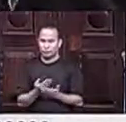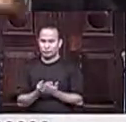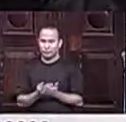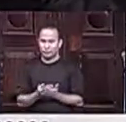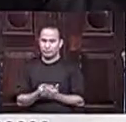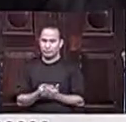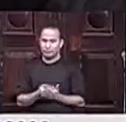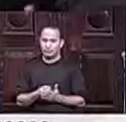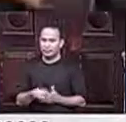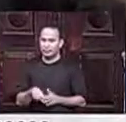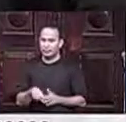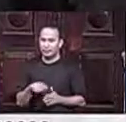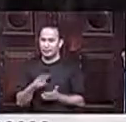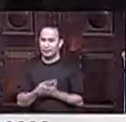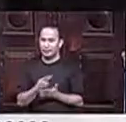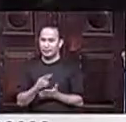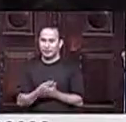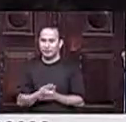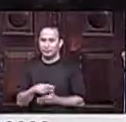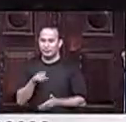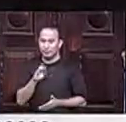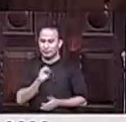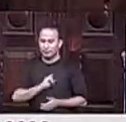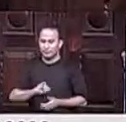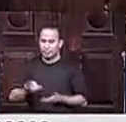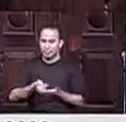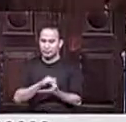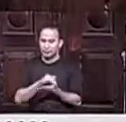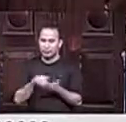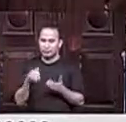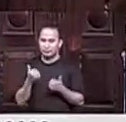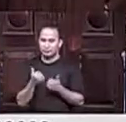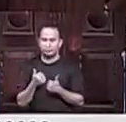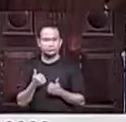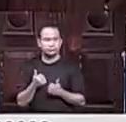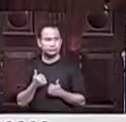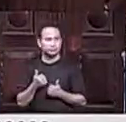ilegalidade encaminhei ao ministério público determina que minha fala